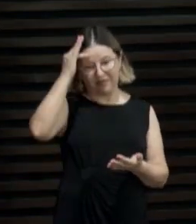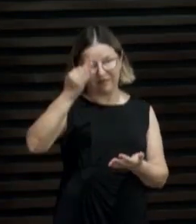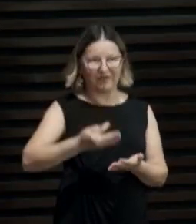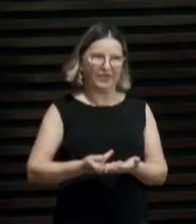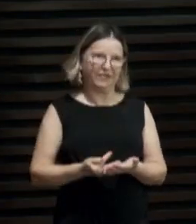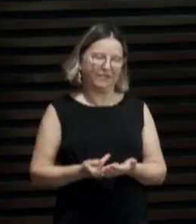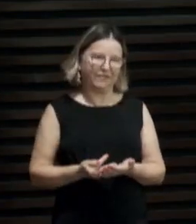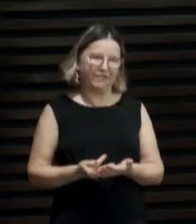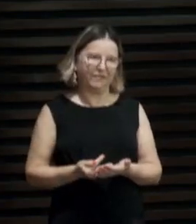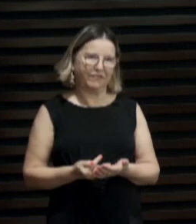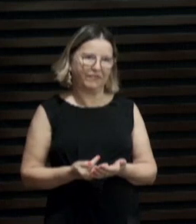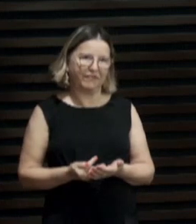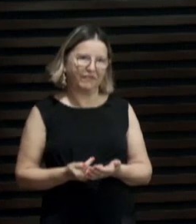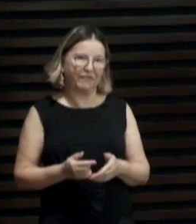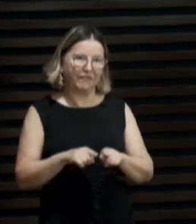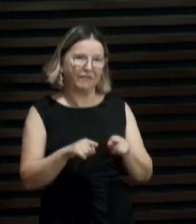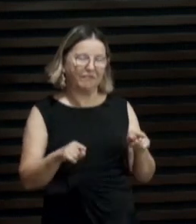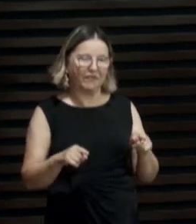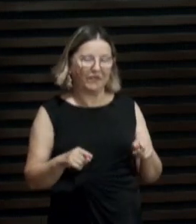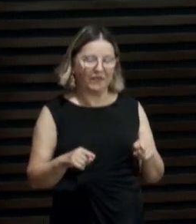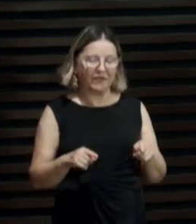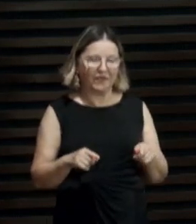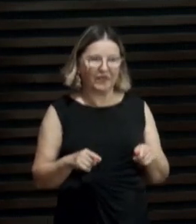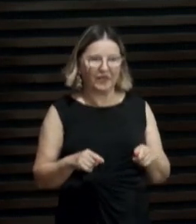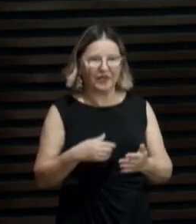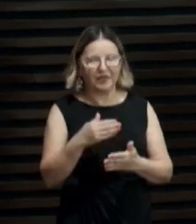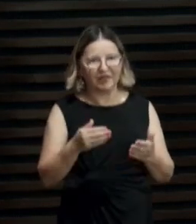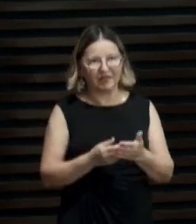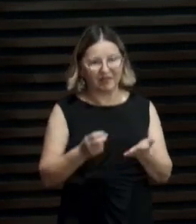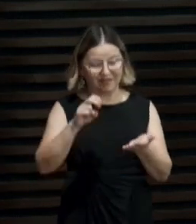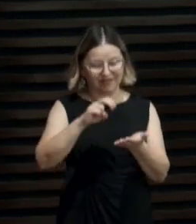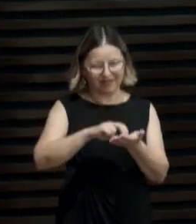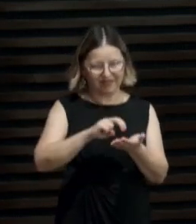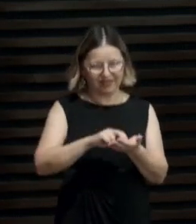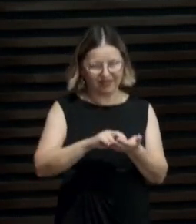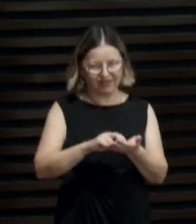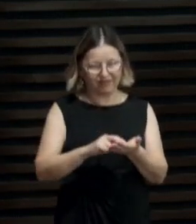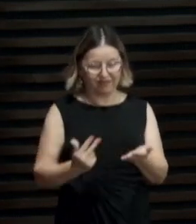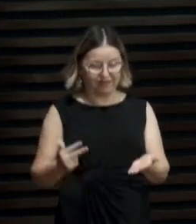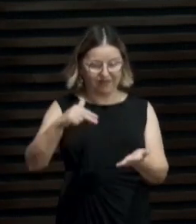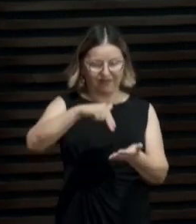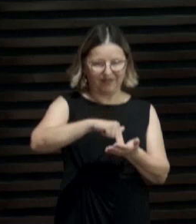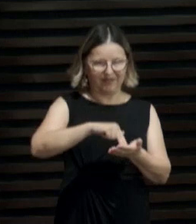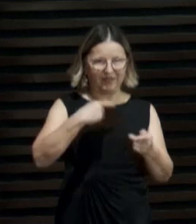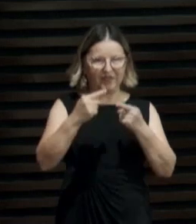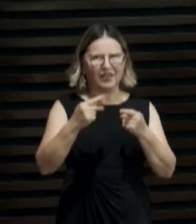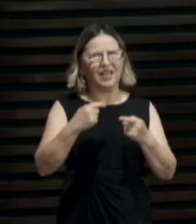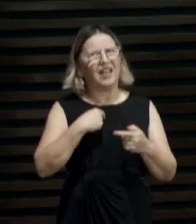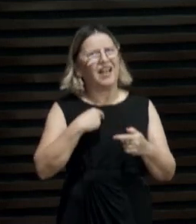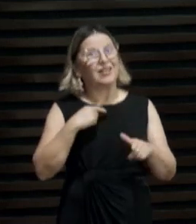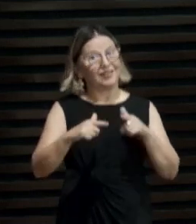e outra. Mas todas as manhãs, nós levantamos e dizemos assim, não, eu vou trabalhar